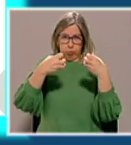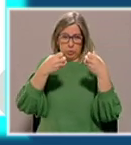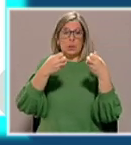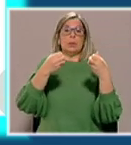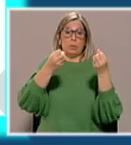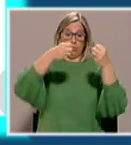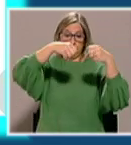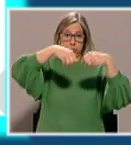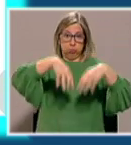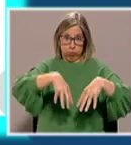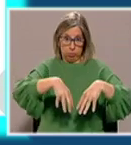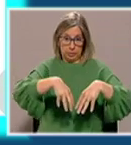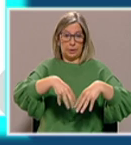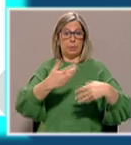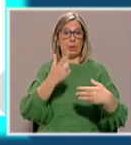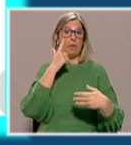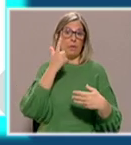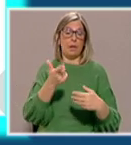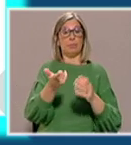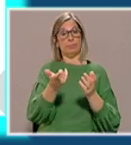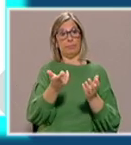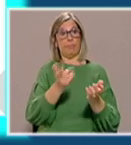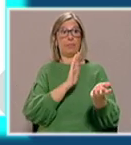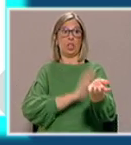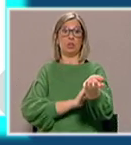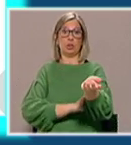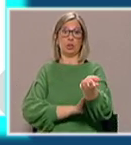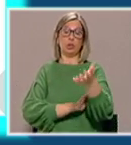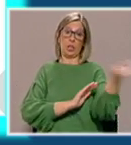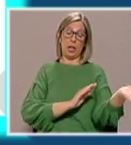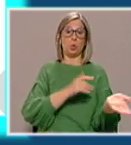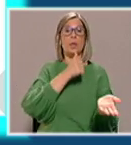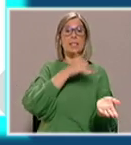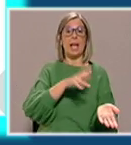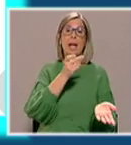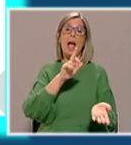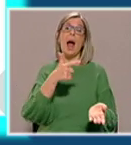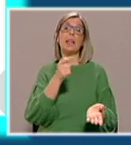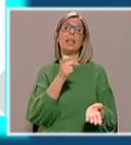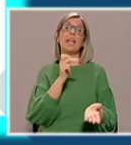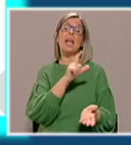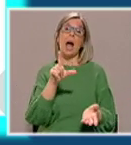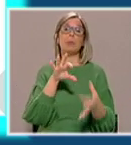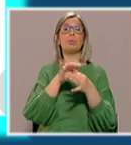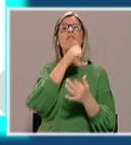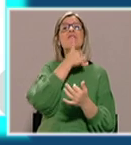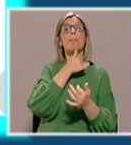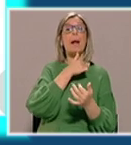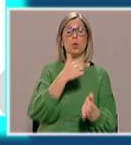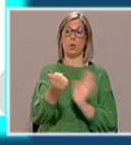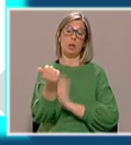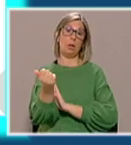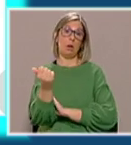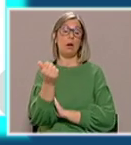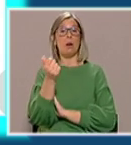vermelho, e do lado esquerdo temos sangue arterial, representado a vermelho, e do lado direito o sangue